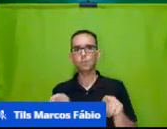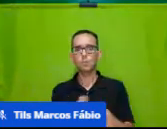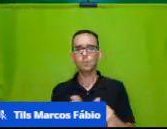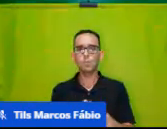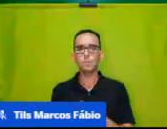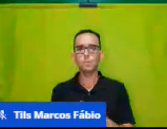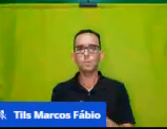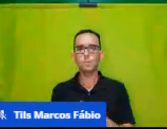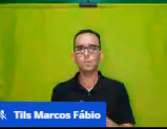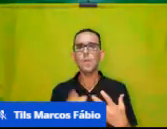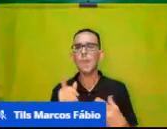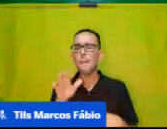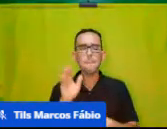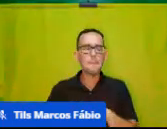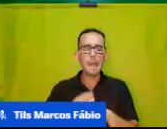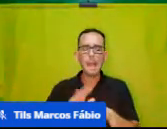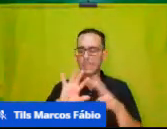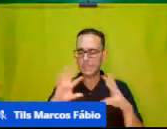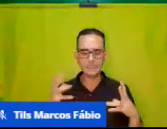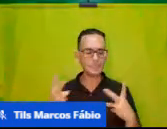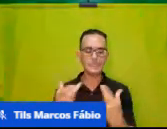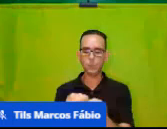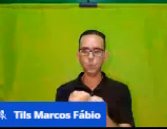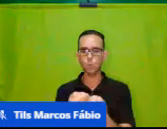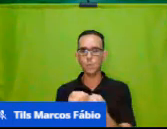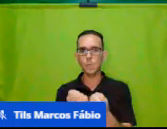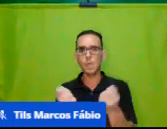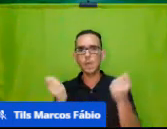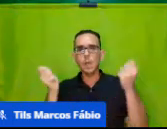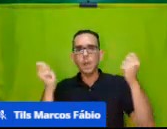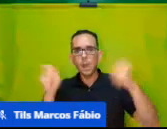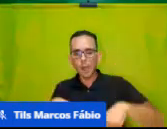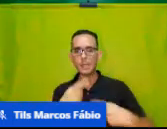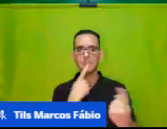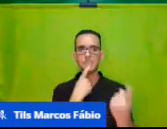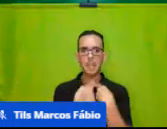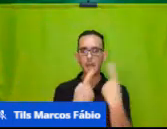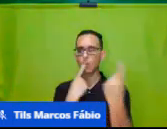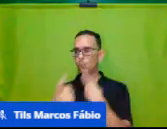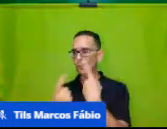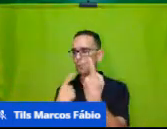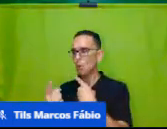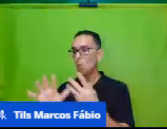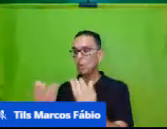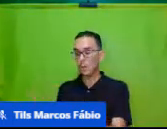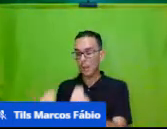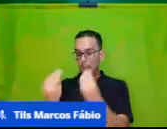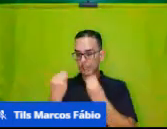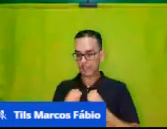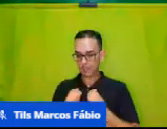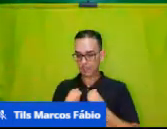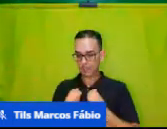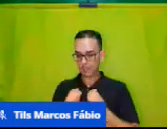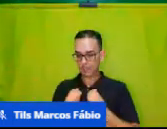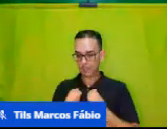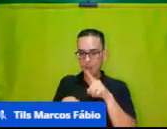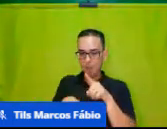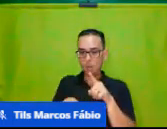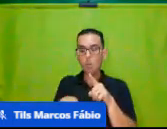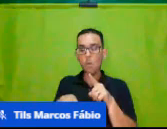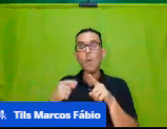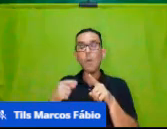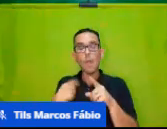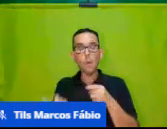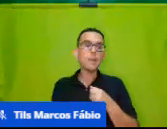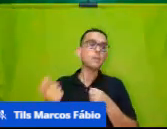mais rico, acho produtivo, é justamente essa questão do diálogo. Quer dizer, quando eu recebo esse material, eu retorno com